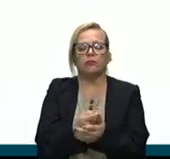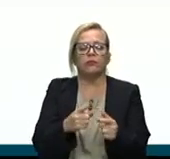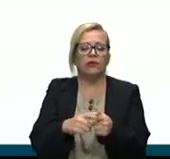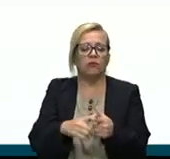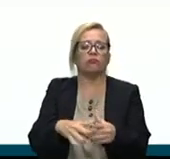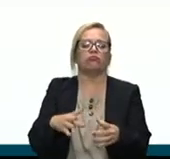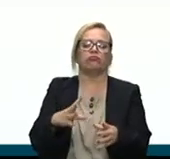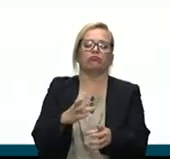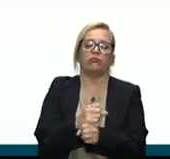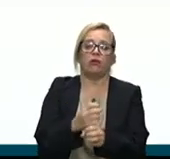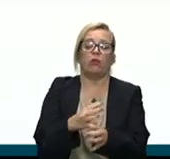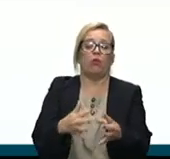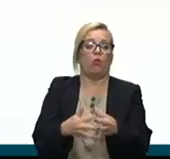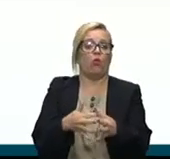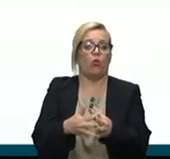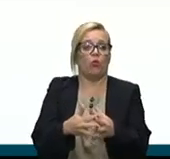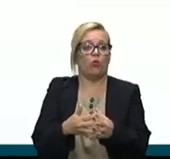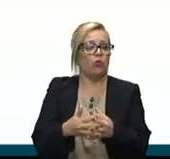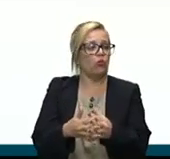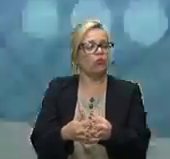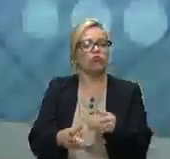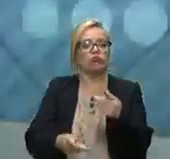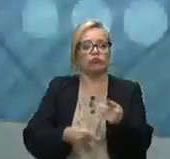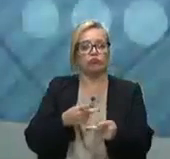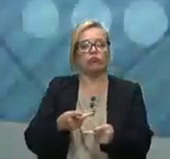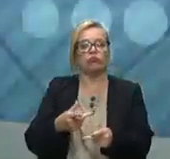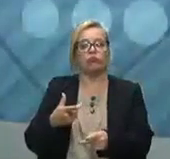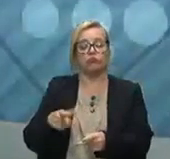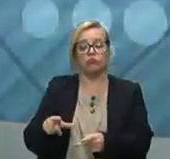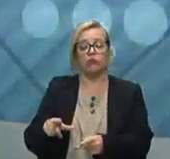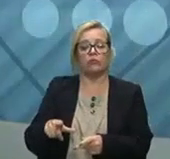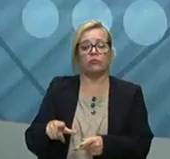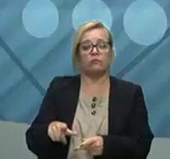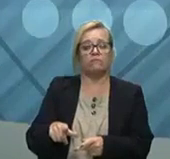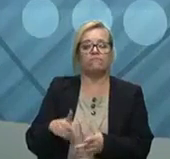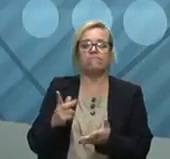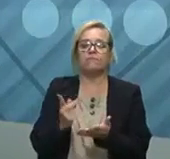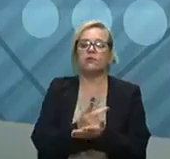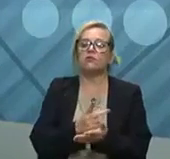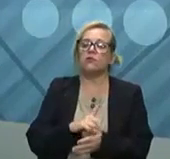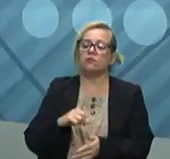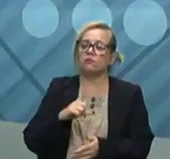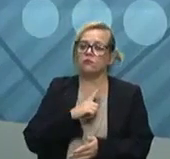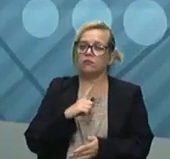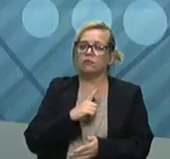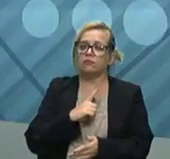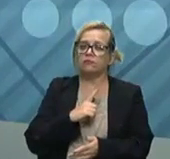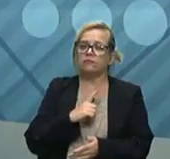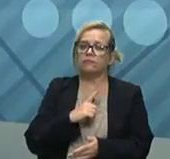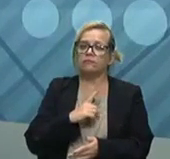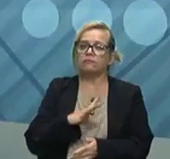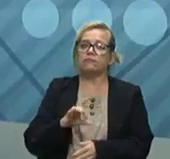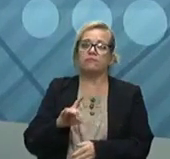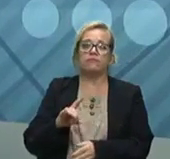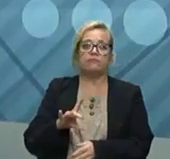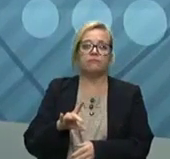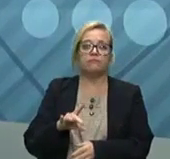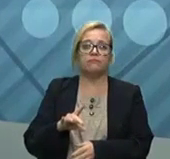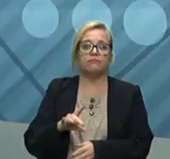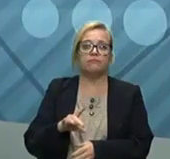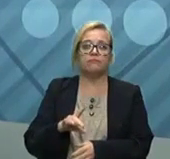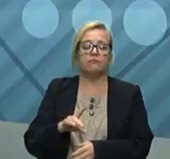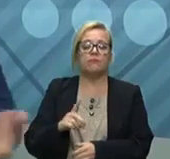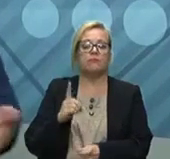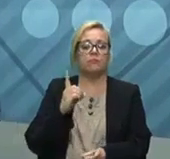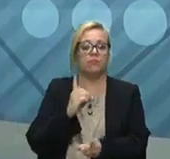complexo. Então, quando tratarmos do intervalo de confiança, essa margem de erro já será dada. Então, você terá apenas que encontrar o